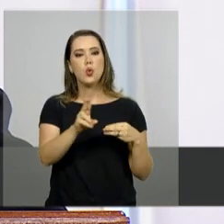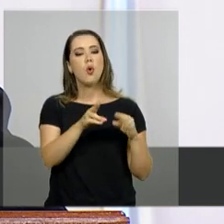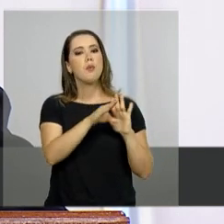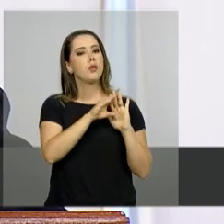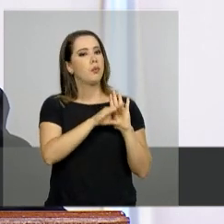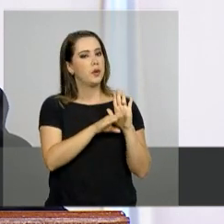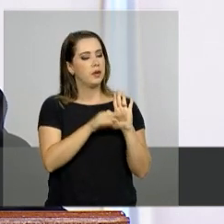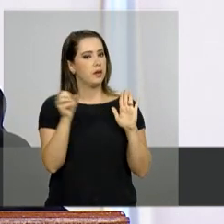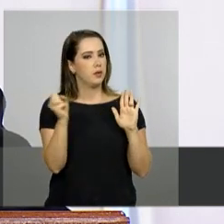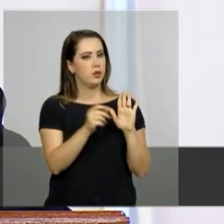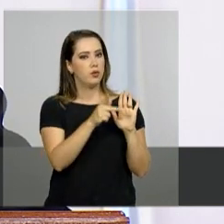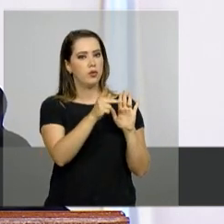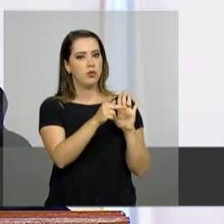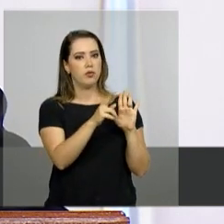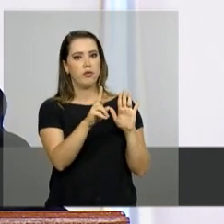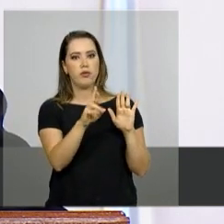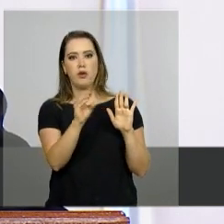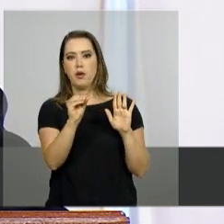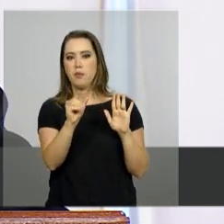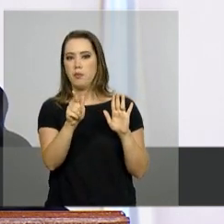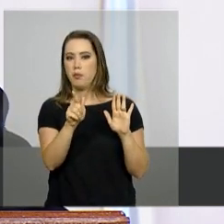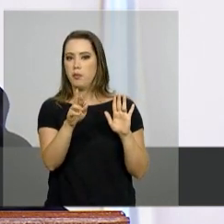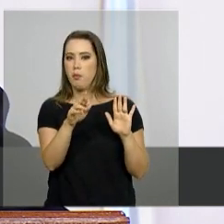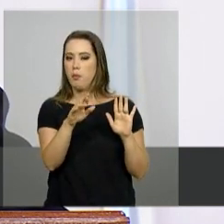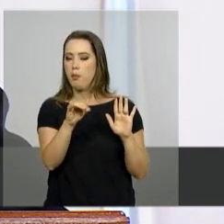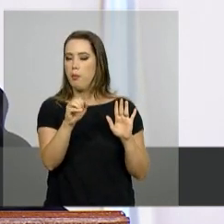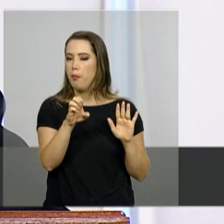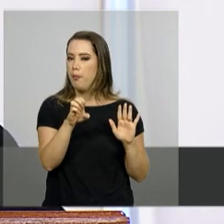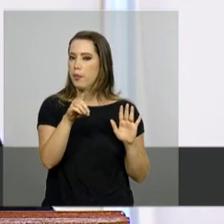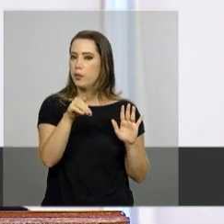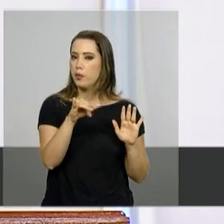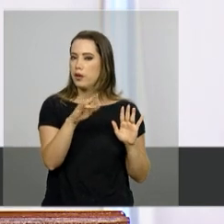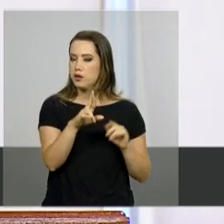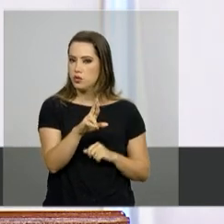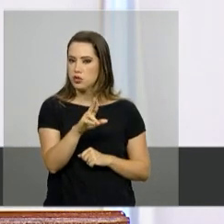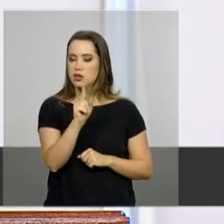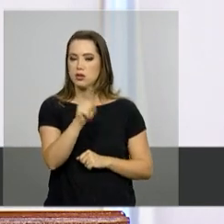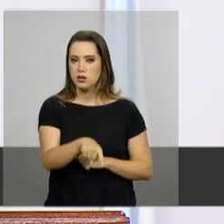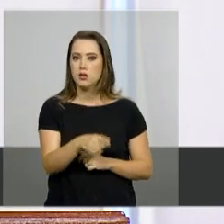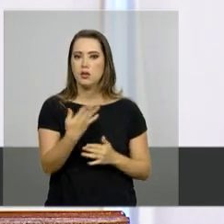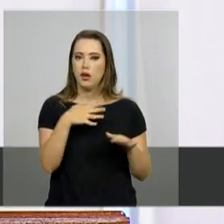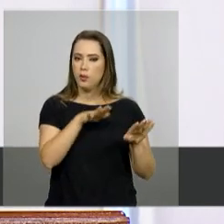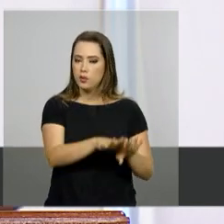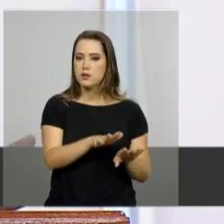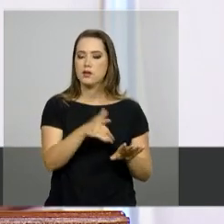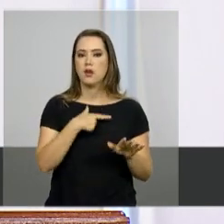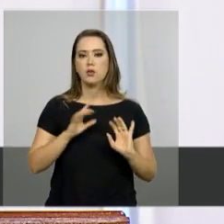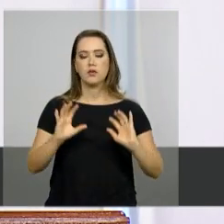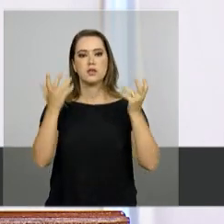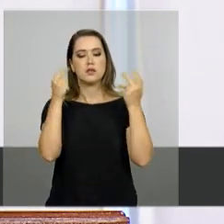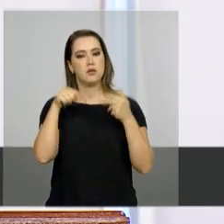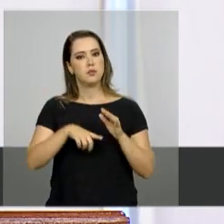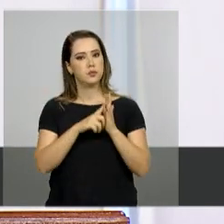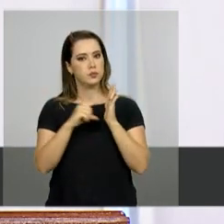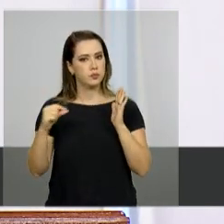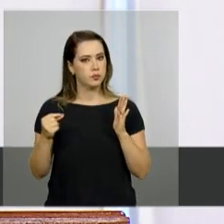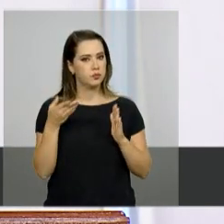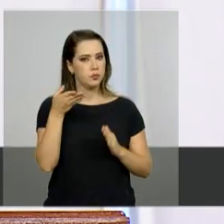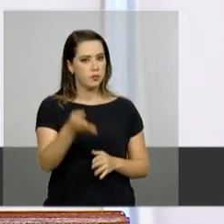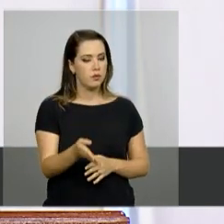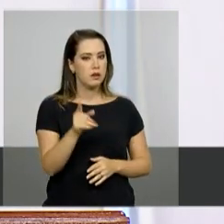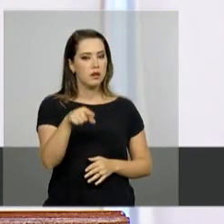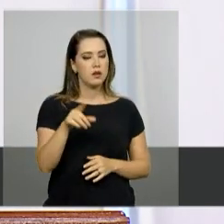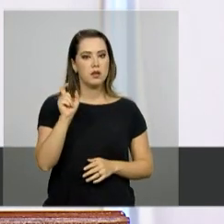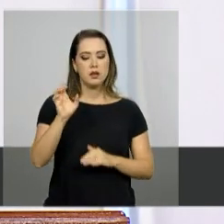progredir é a idéia da inclusão então a primeira a ouvir até uma solenidade no palácio